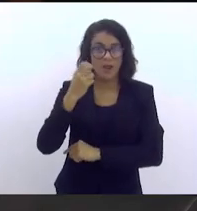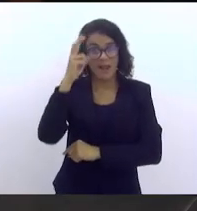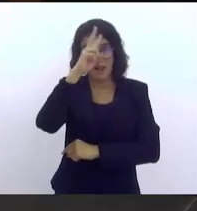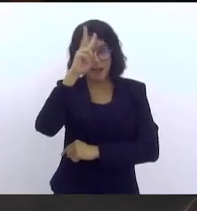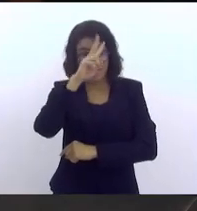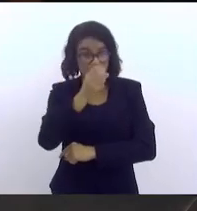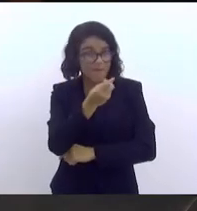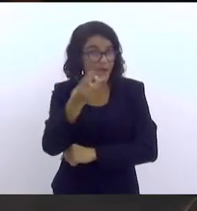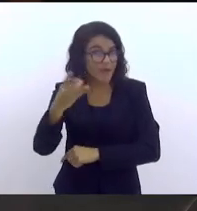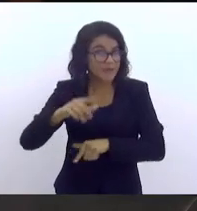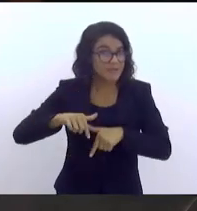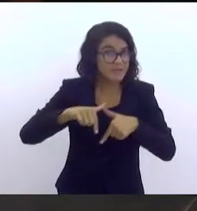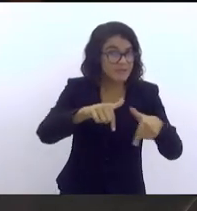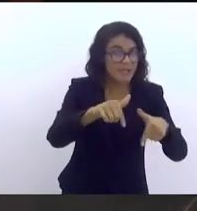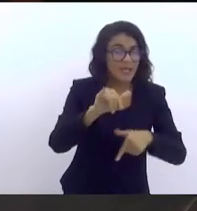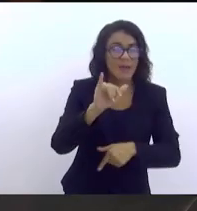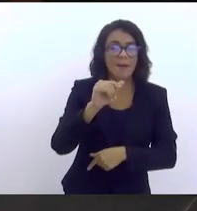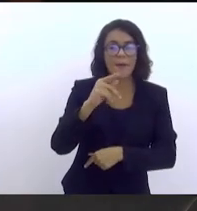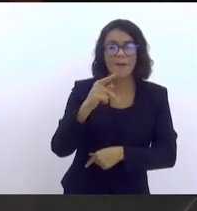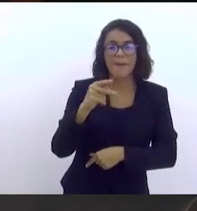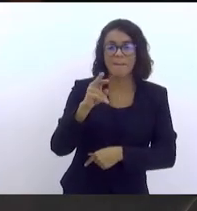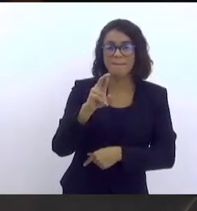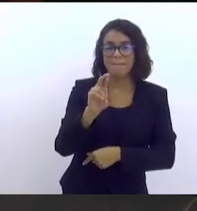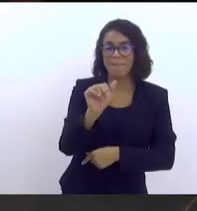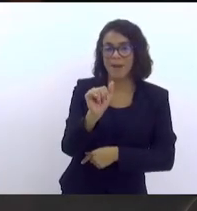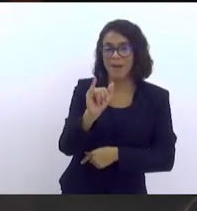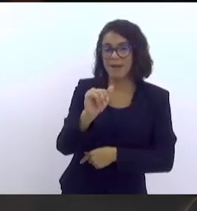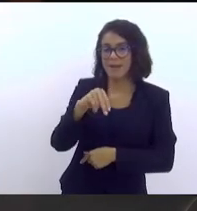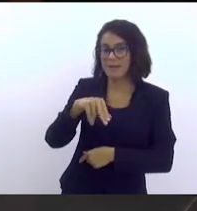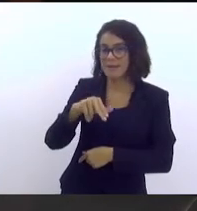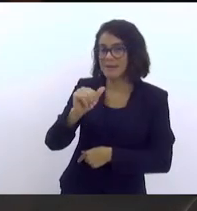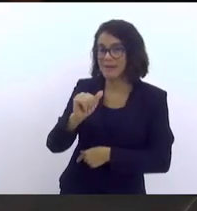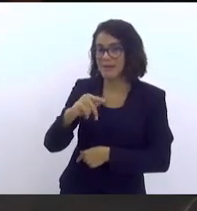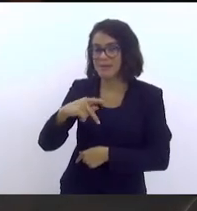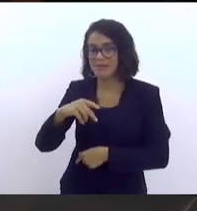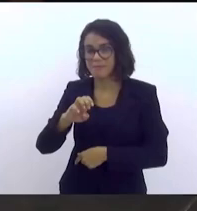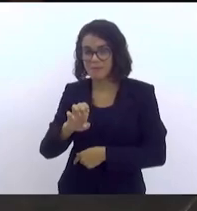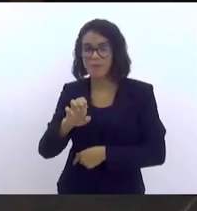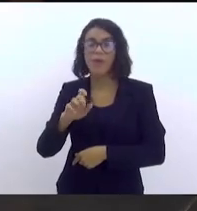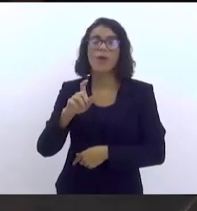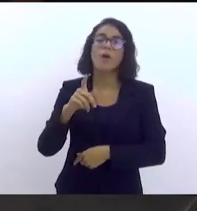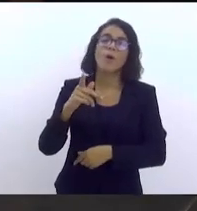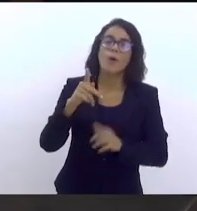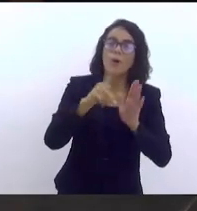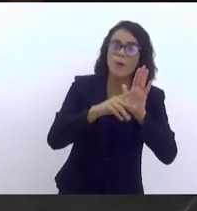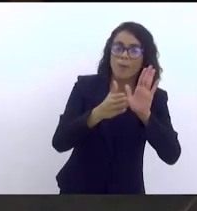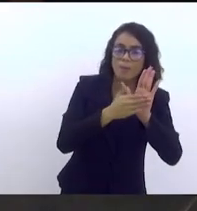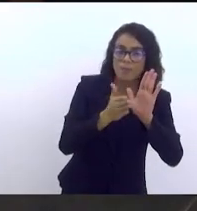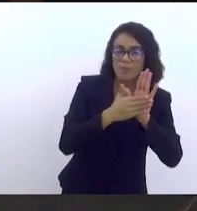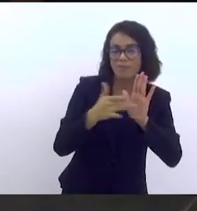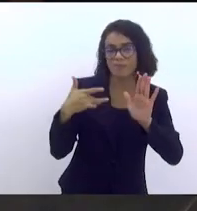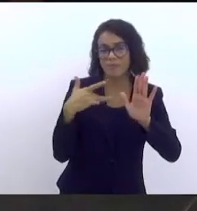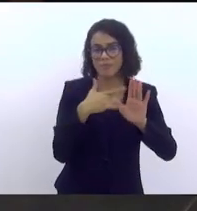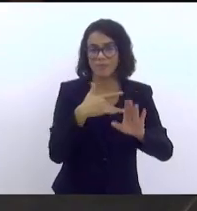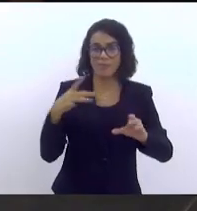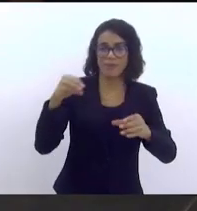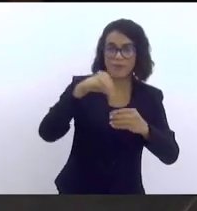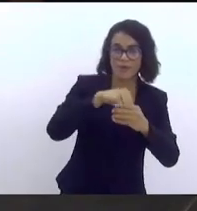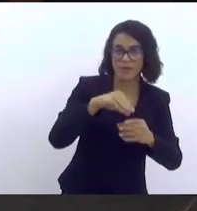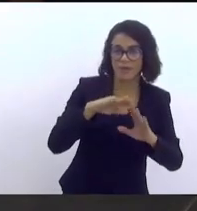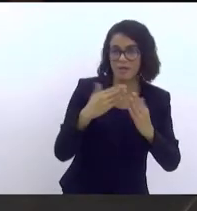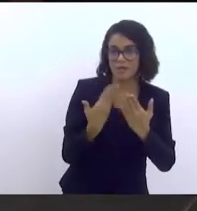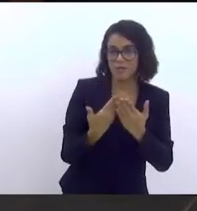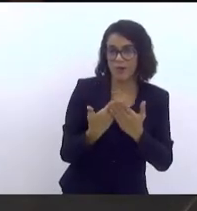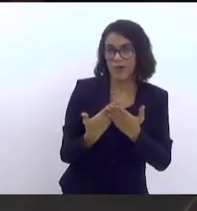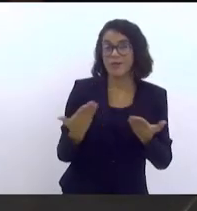existem por exemplo pro inap aqui no Rio de Janeiro né Por exemplo o programa de saúde na escola então qual